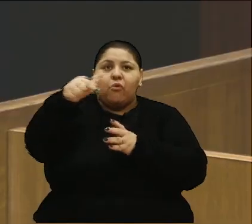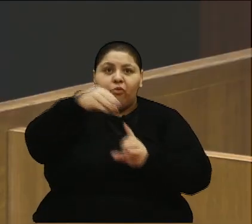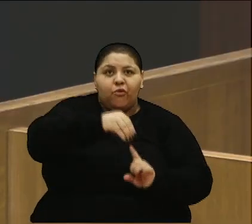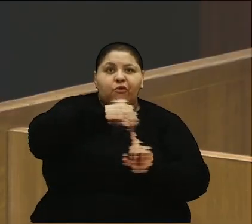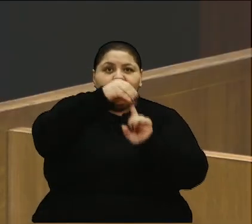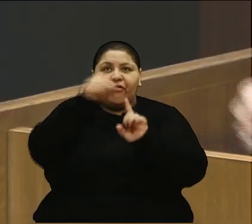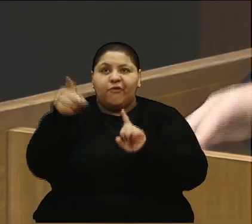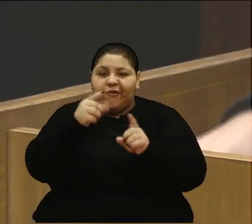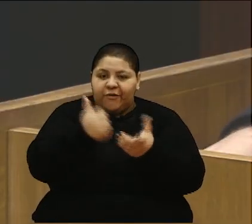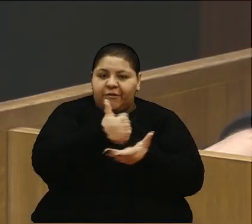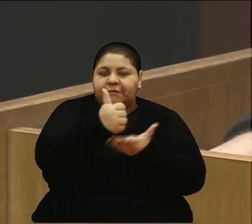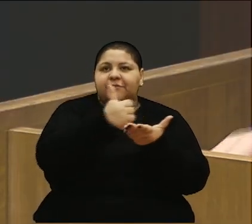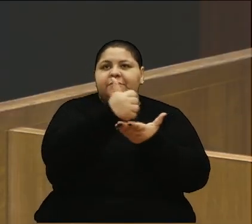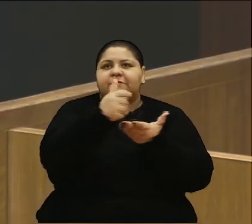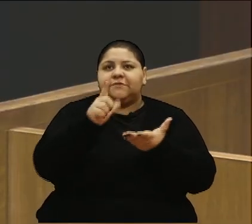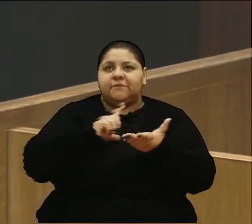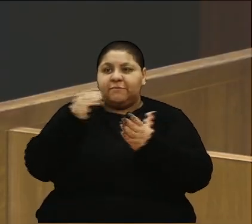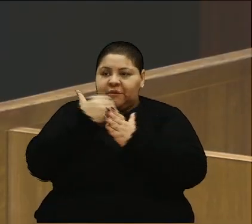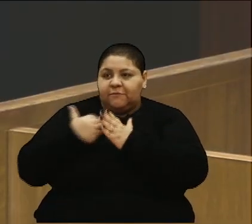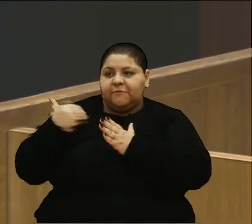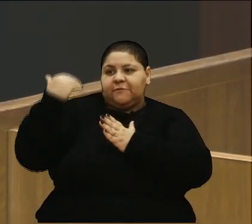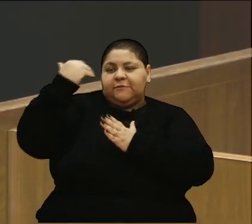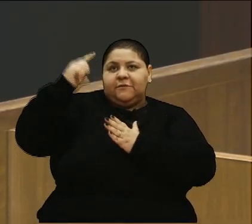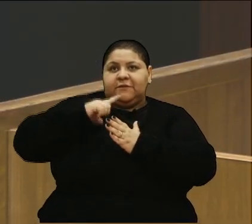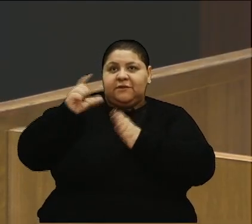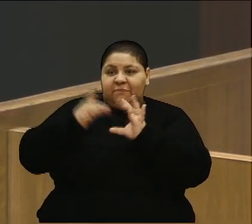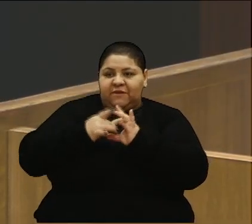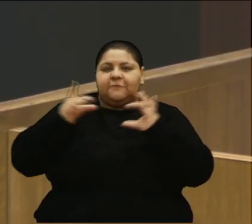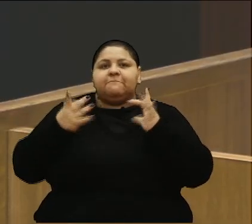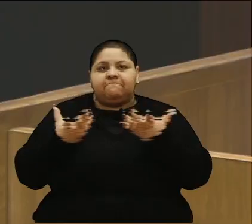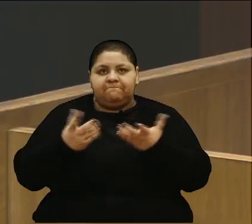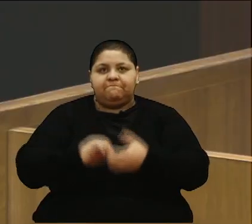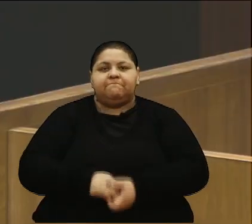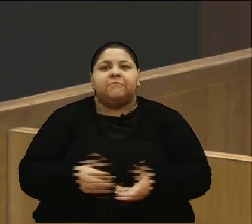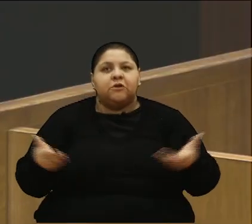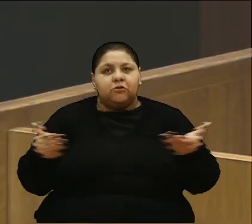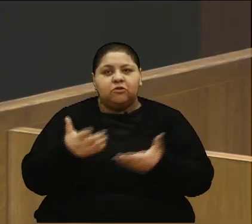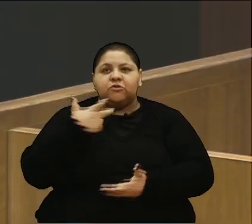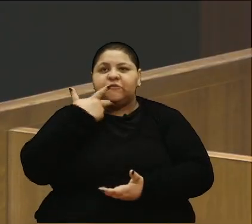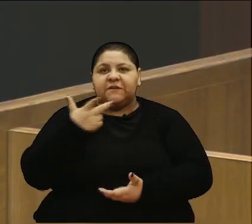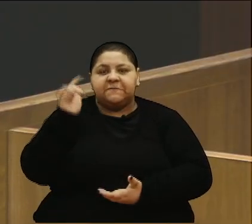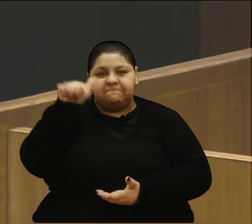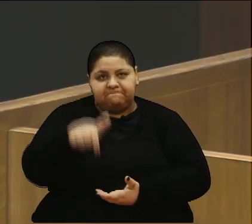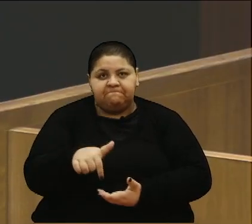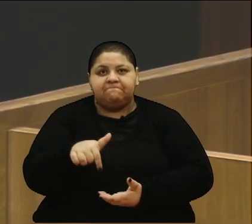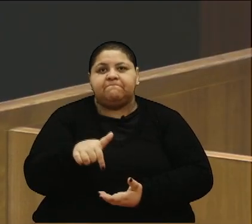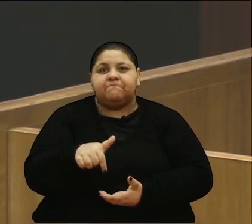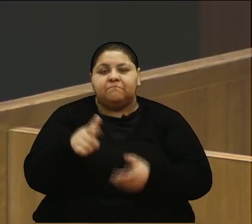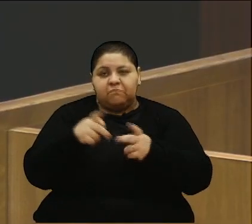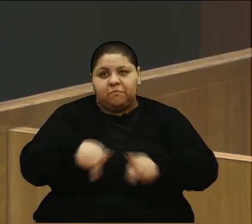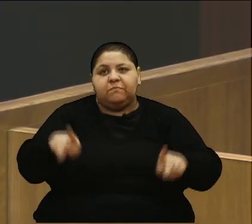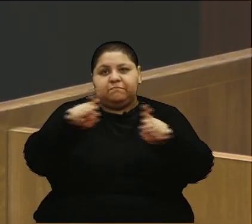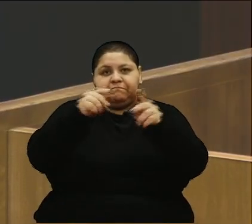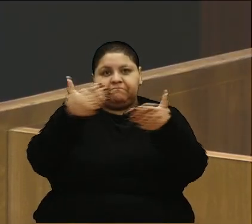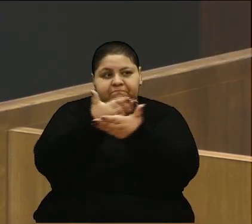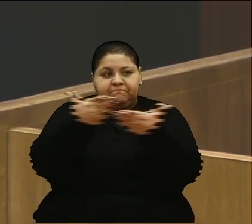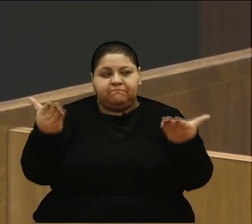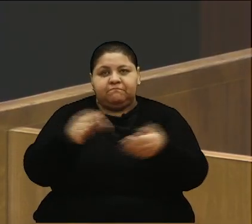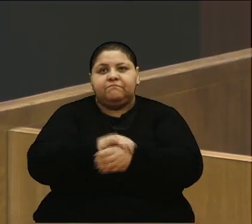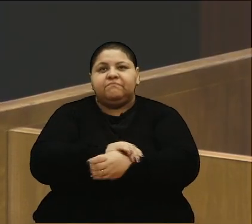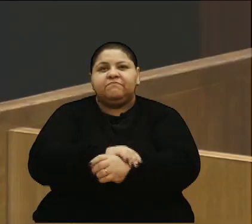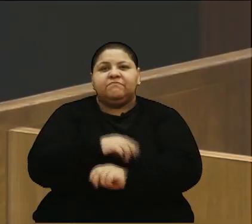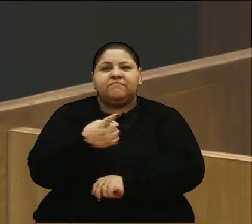são fundamentais para ter uma soberania e ter uma democracia. Então eu venho trazendo isso aqui a público, né? E aqui, ó, lá